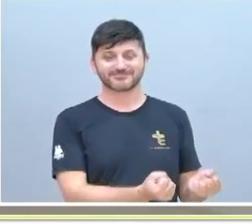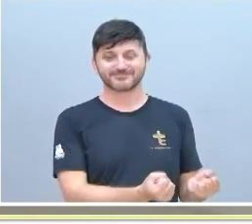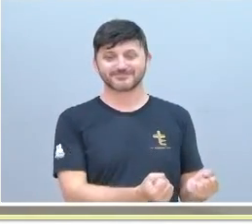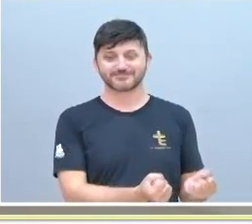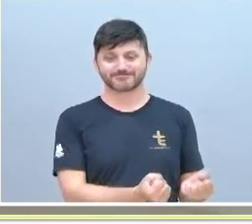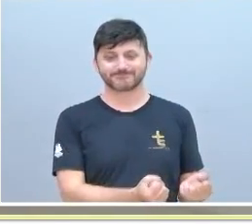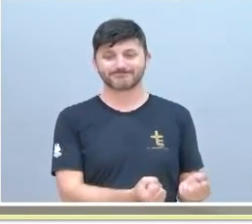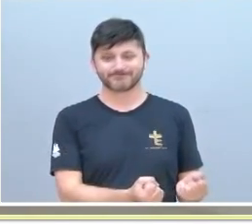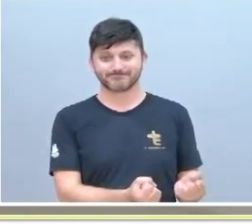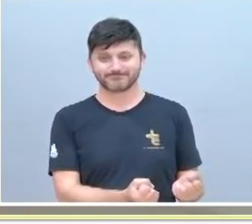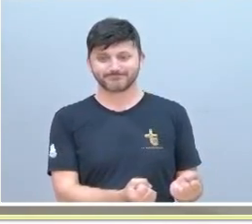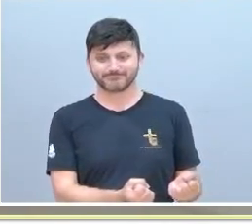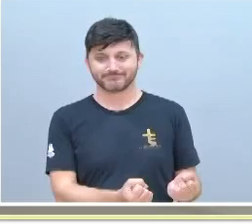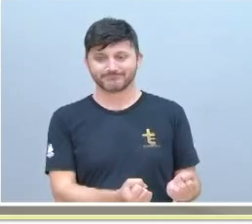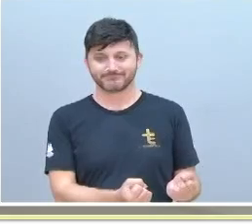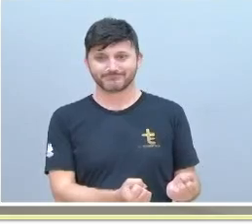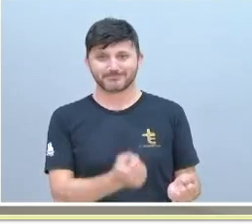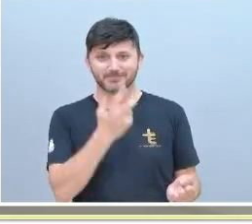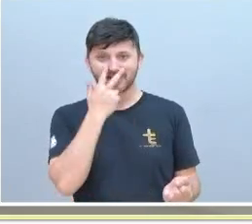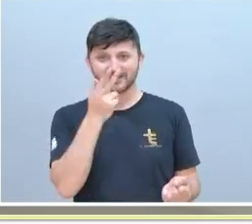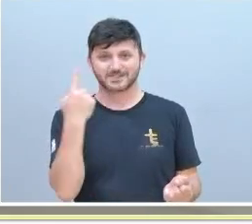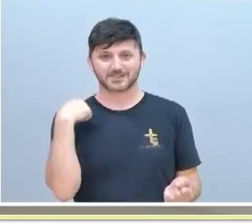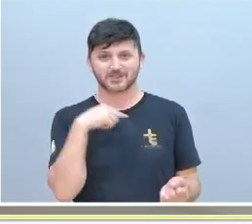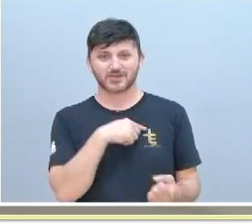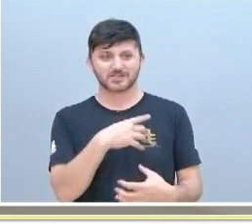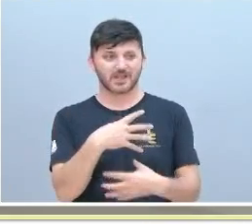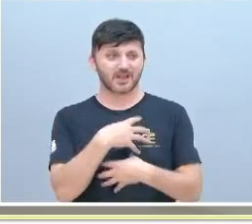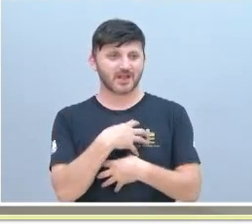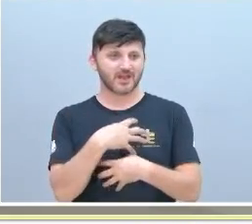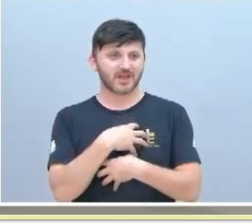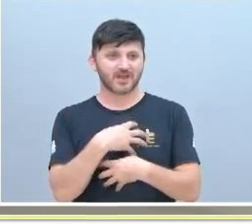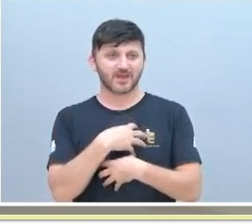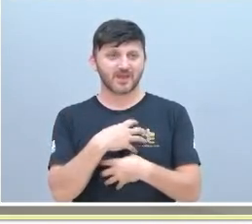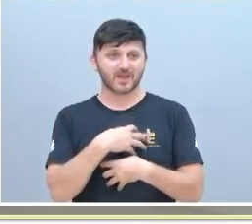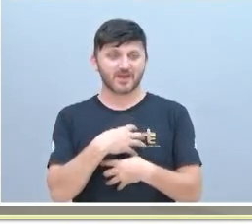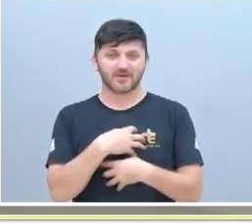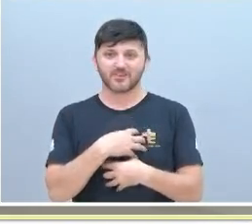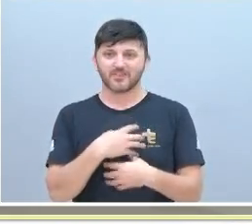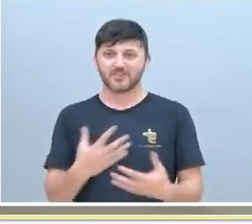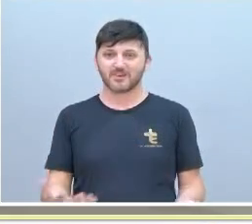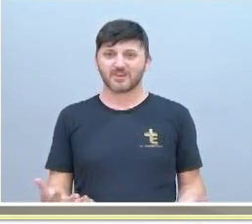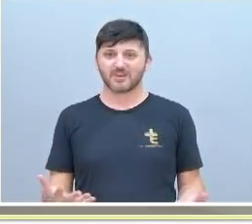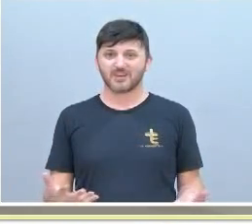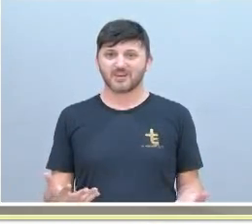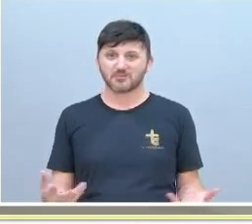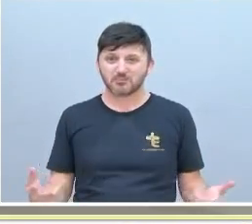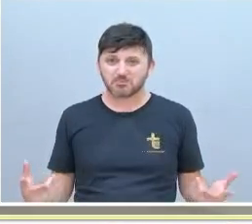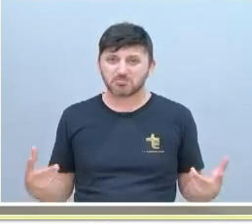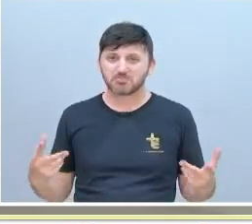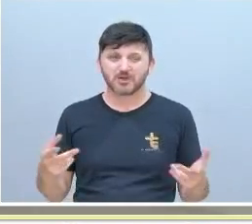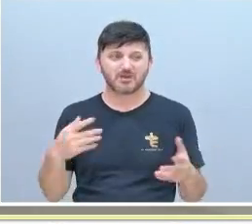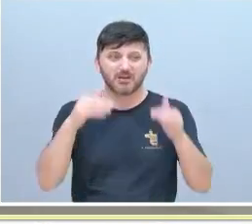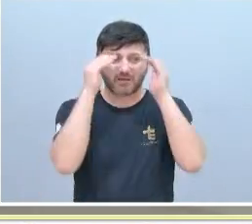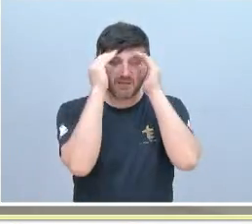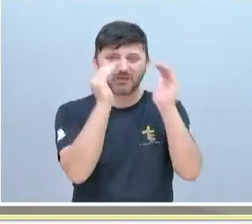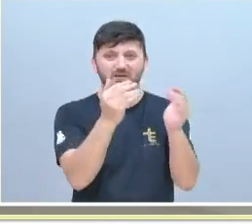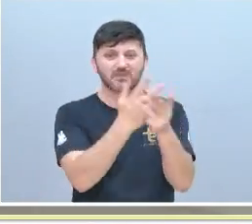A força do vento, que vai e que vem, não é isso que Deus espera de um cristão.